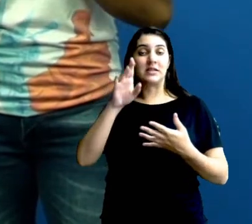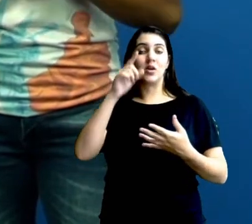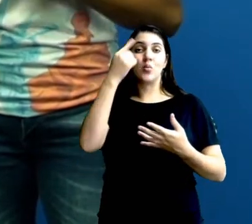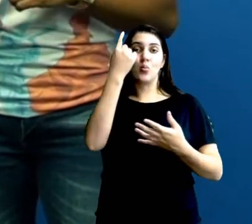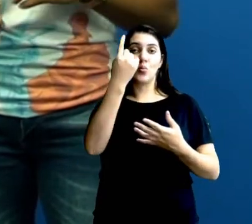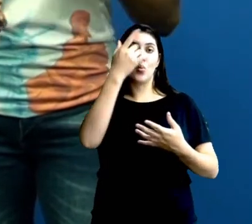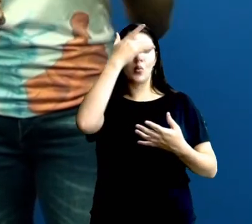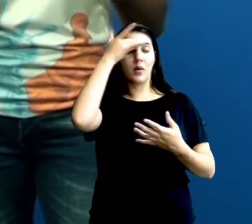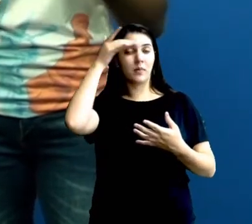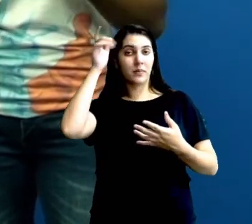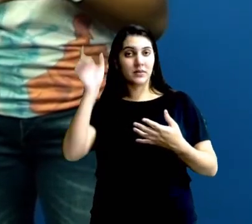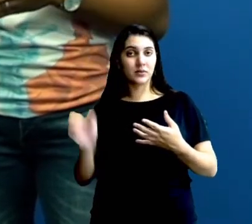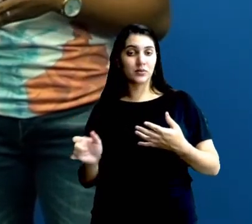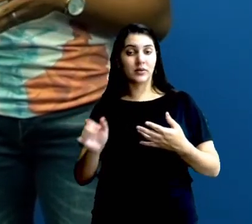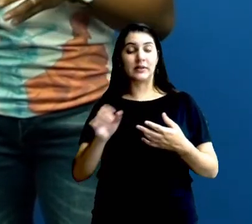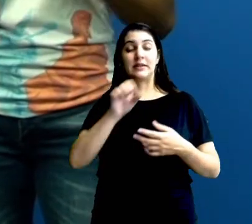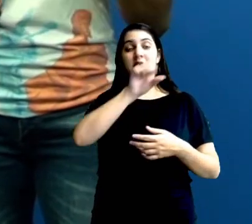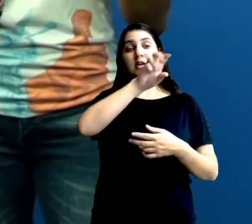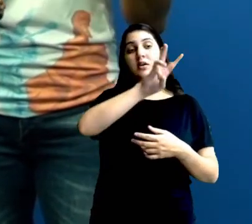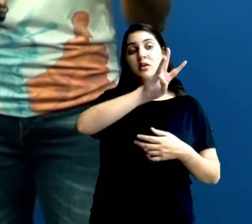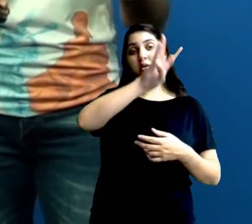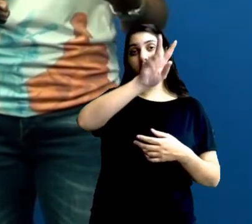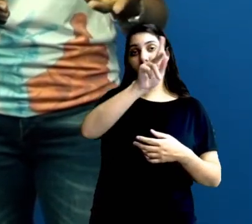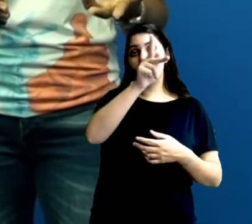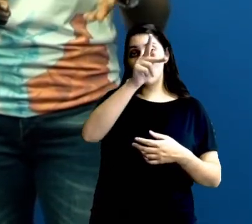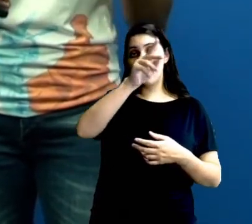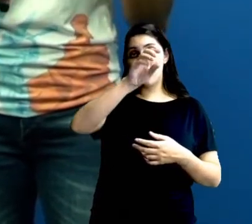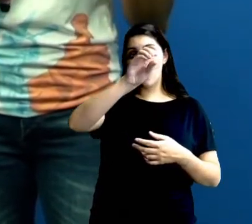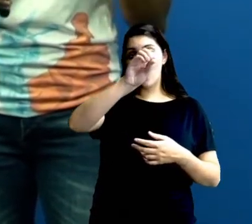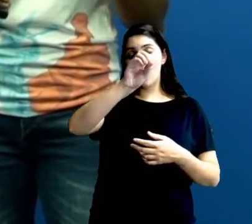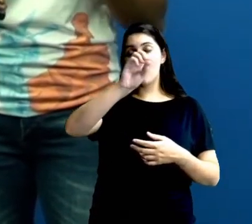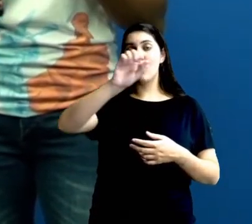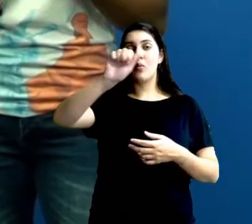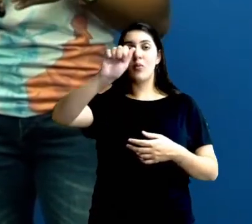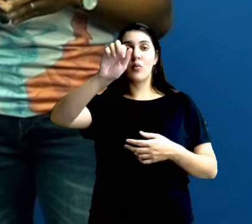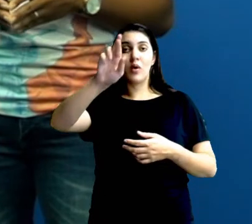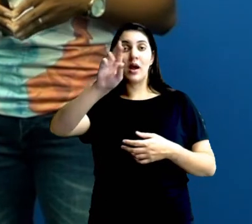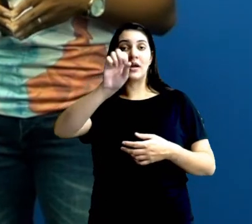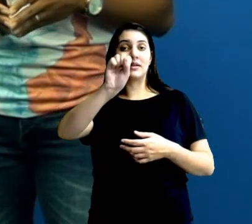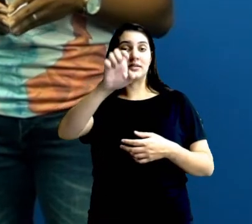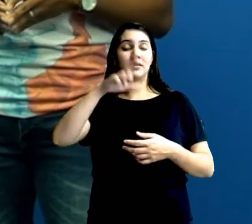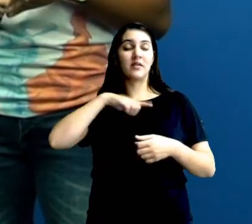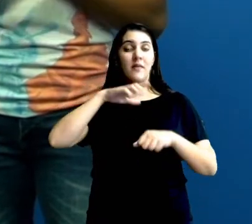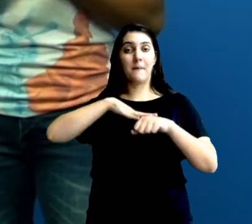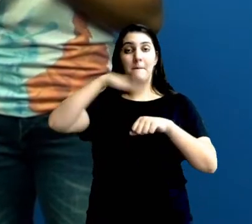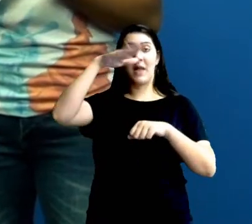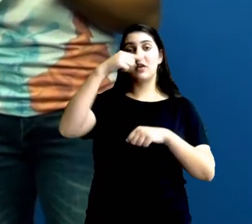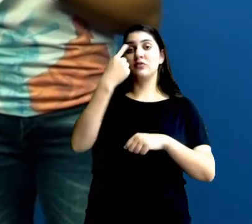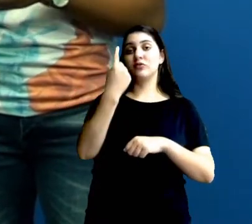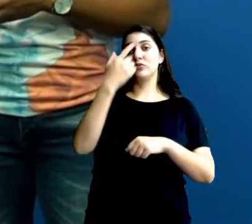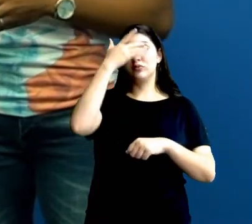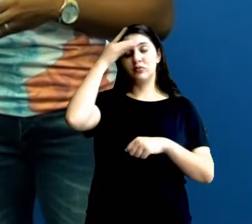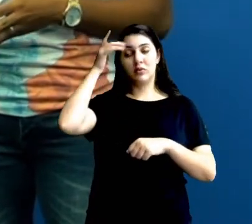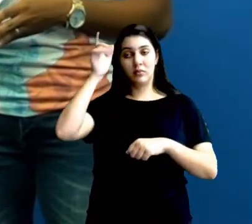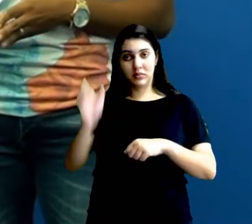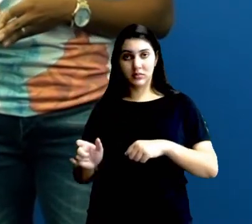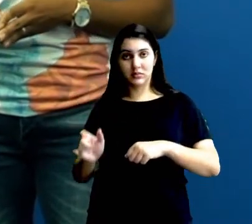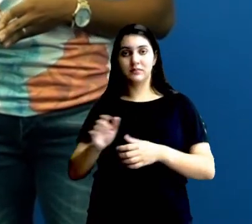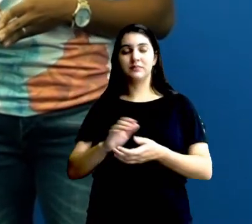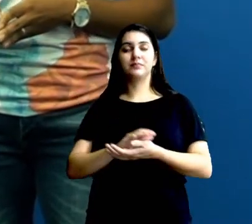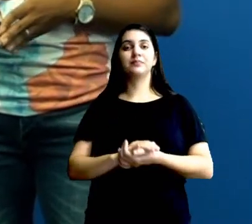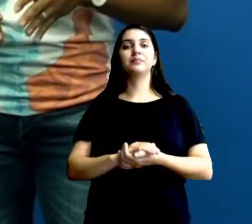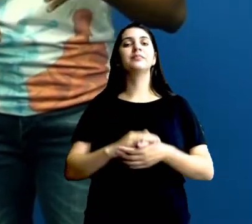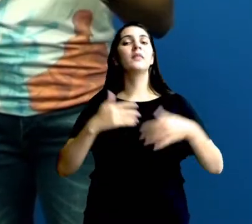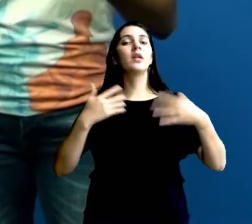uma pessoa. Who are, se tiver mais de uma pessoa. A partir de 2 pessoas eu uso who acompanhado do